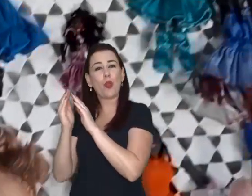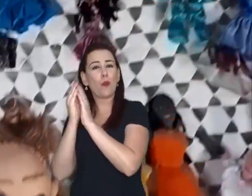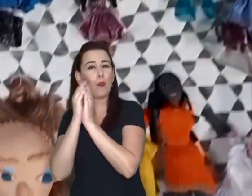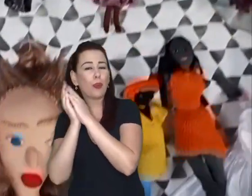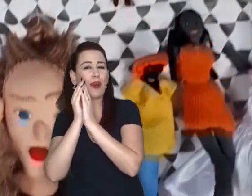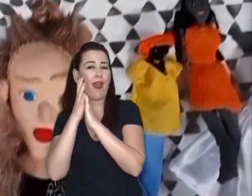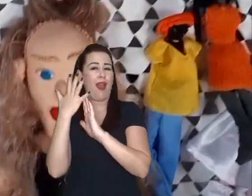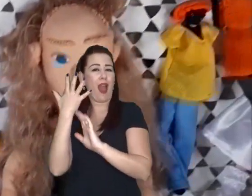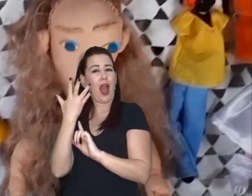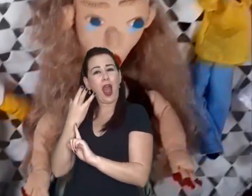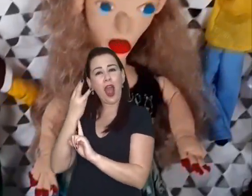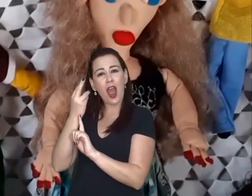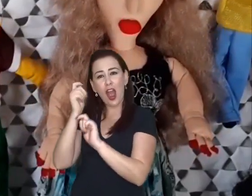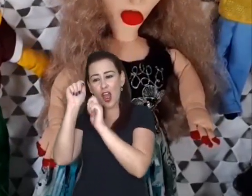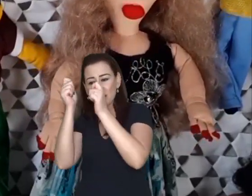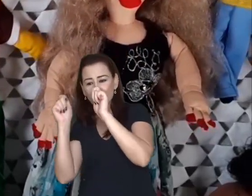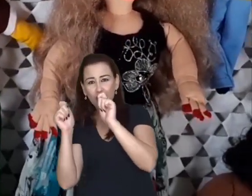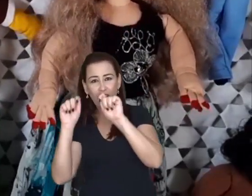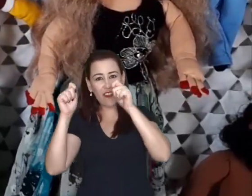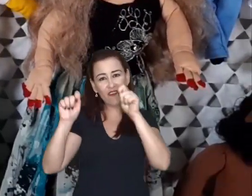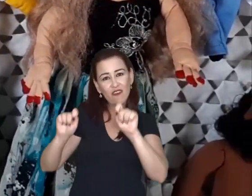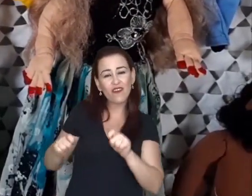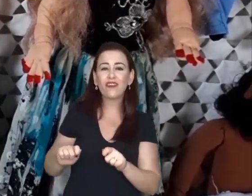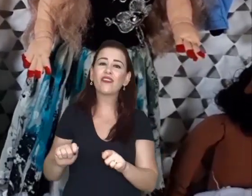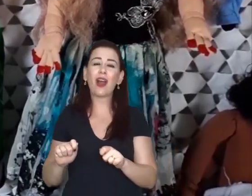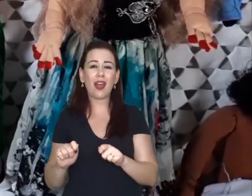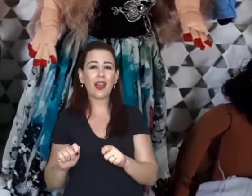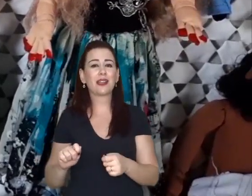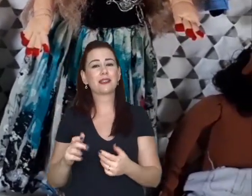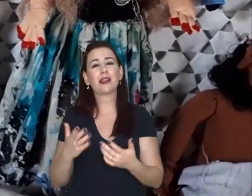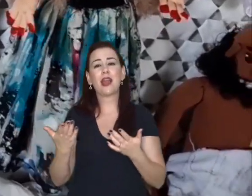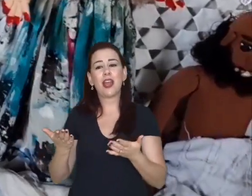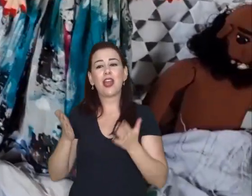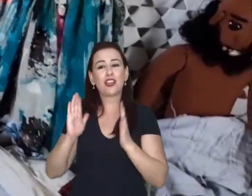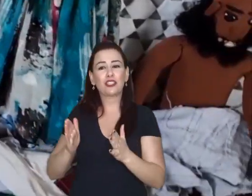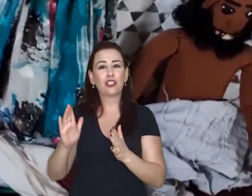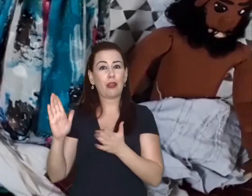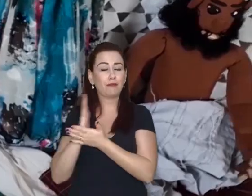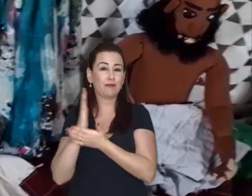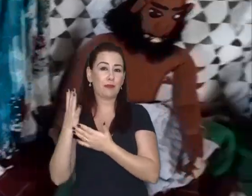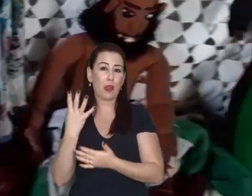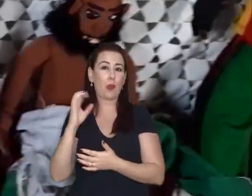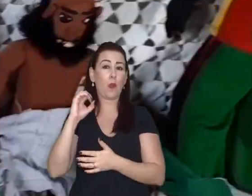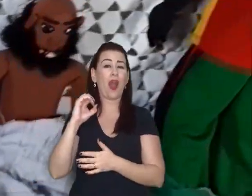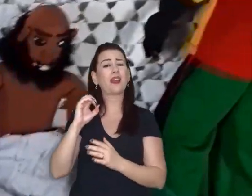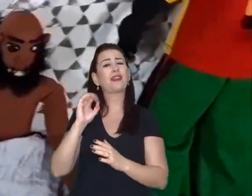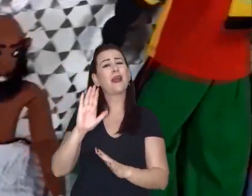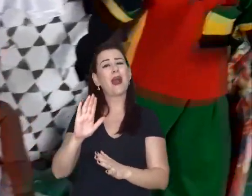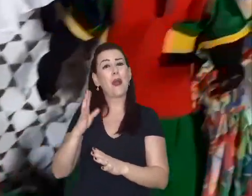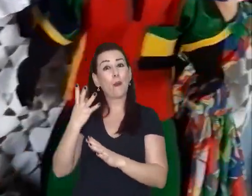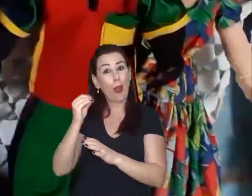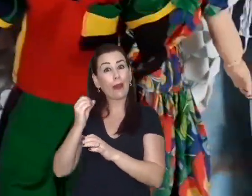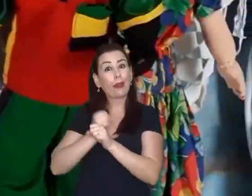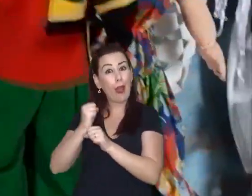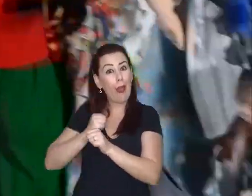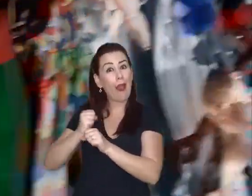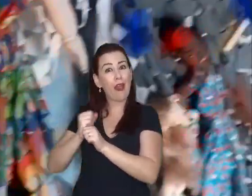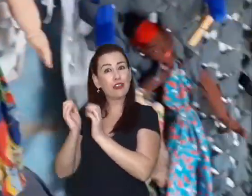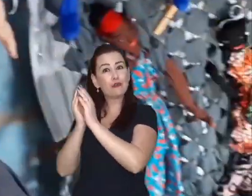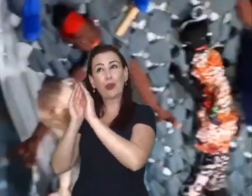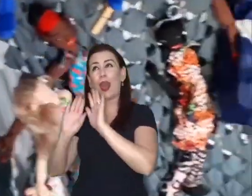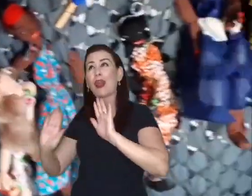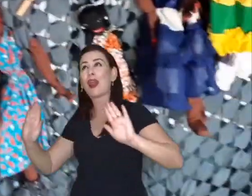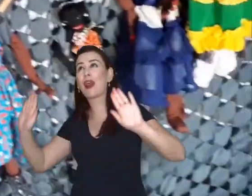eu faço desde meninas, então, eu poderia ter arte aí de 40 anos, mas eu fui vendendo, fui doando, e